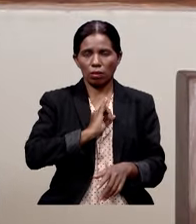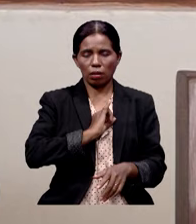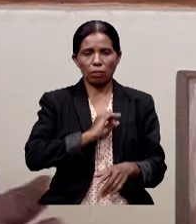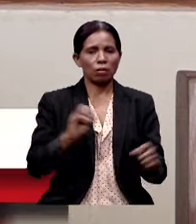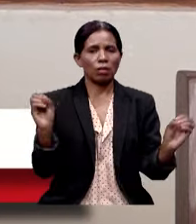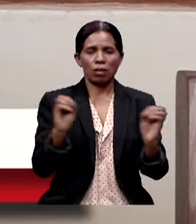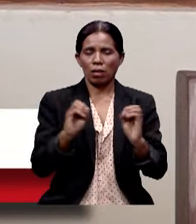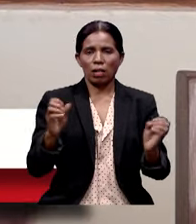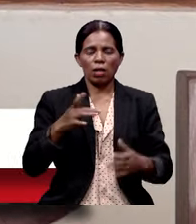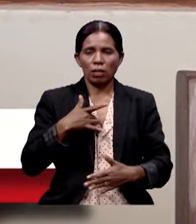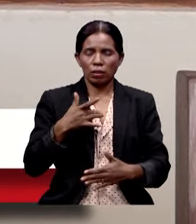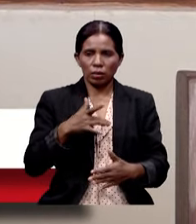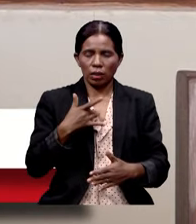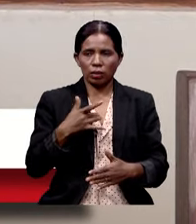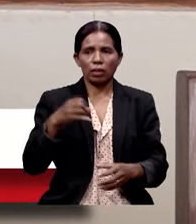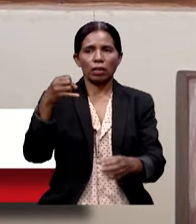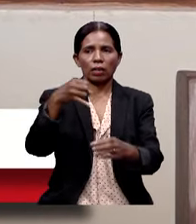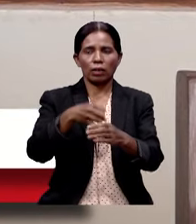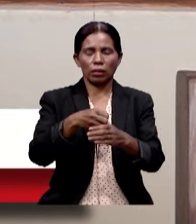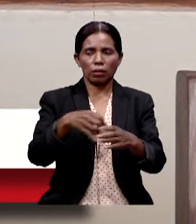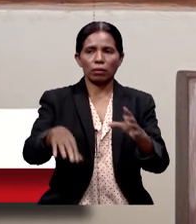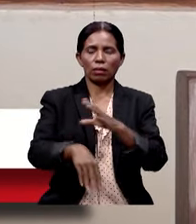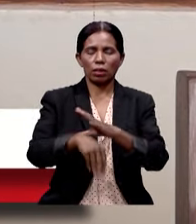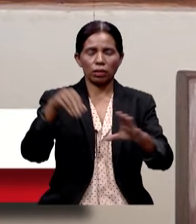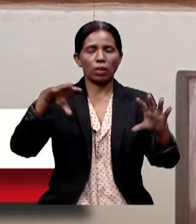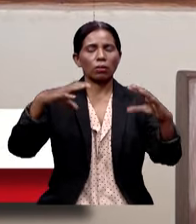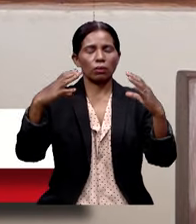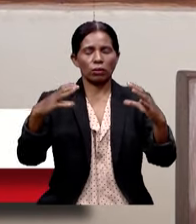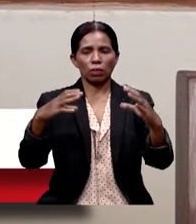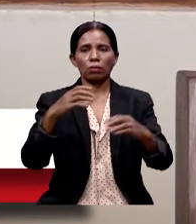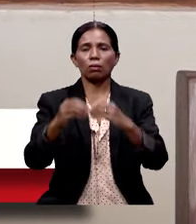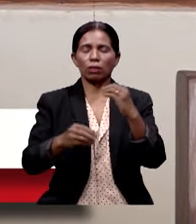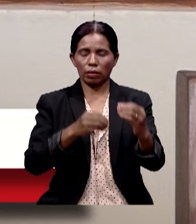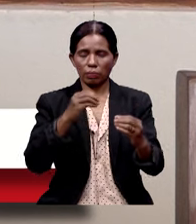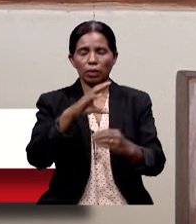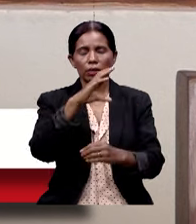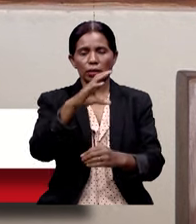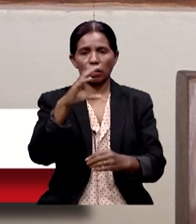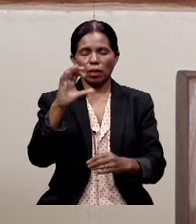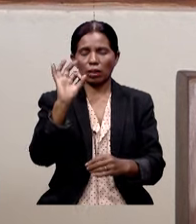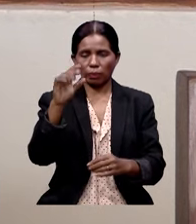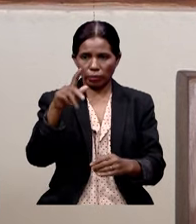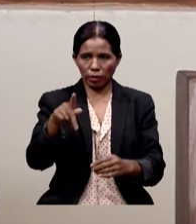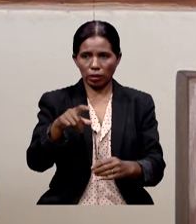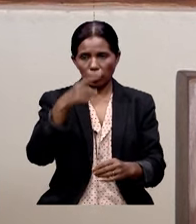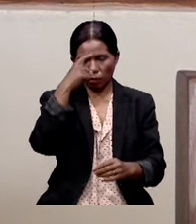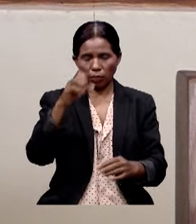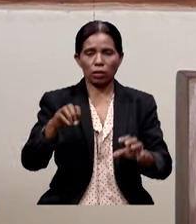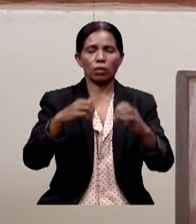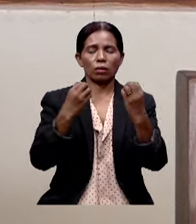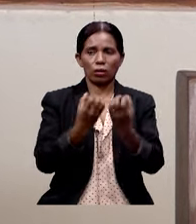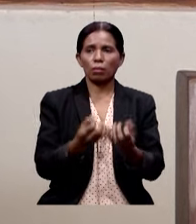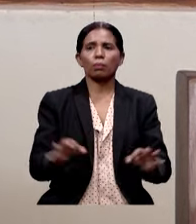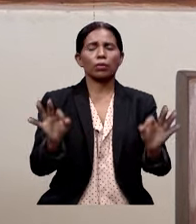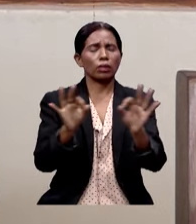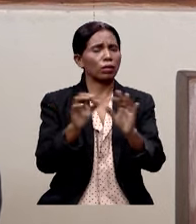ladun inclina ba ida tuhasai consejo consultivo né la inclina tamba né órgão ira nebe importante la